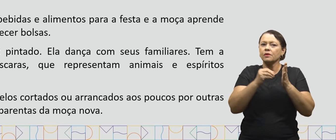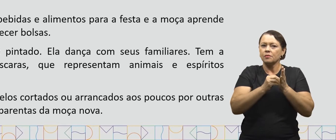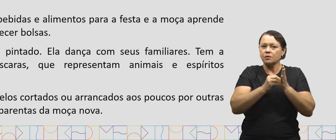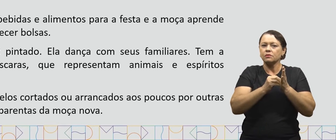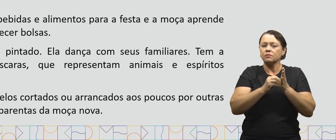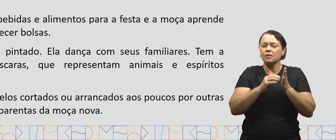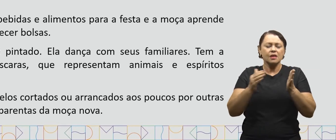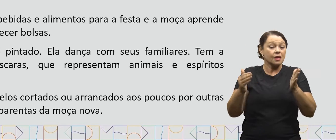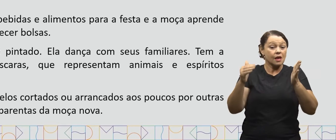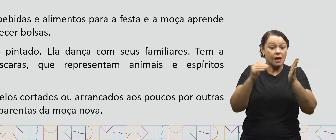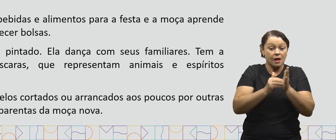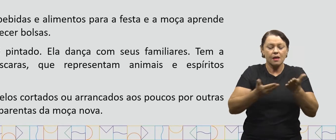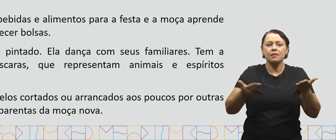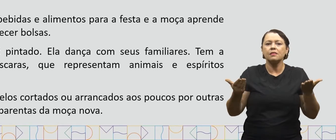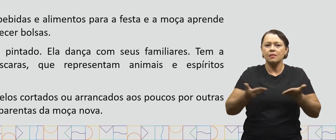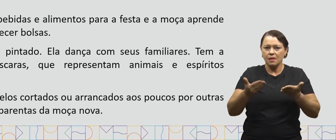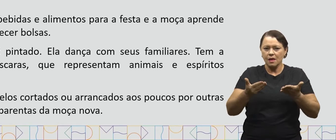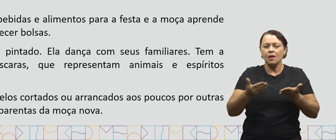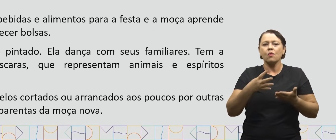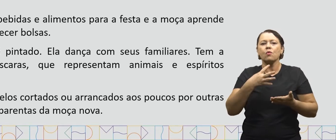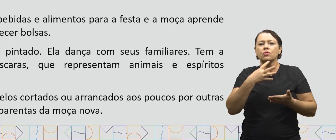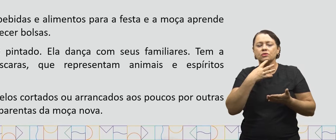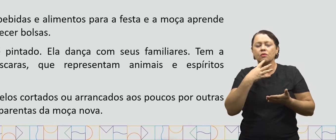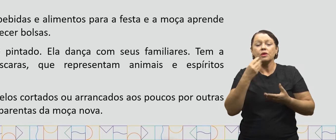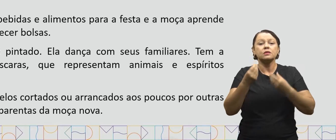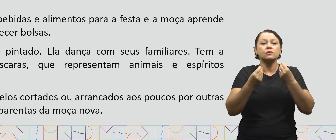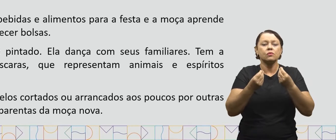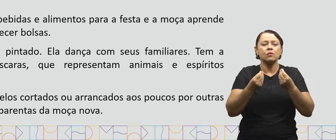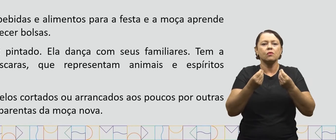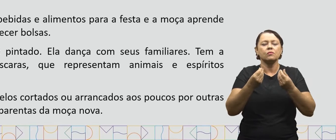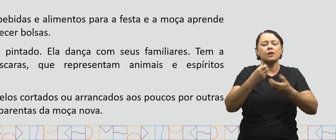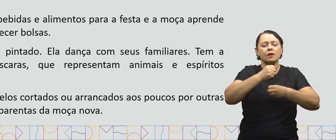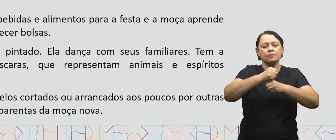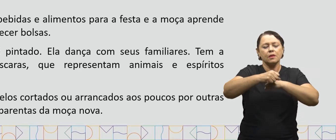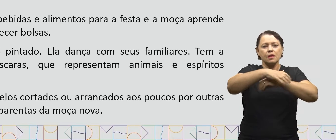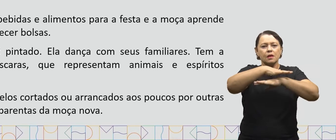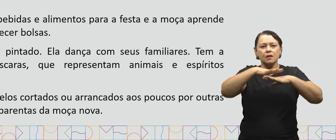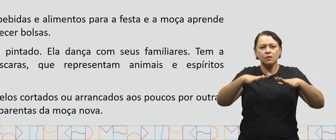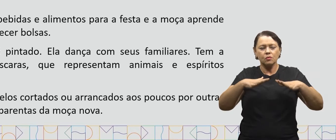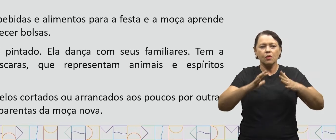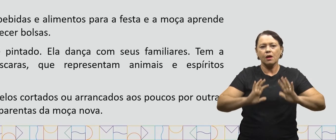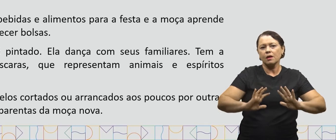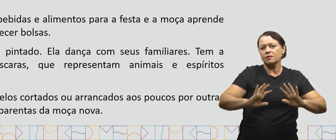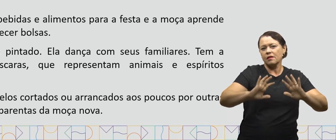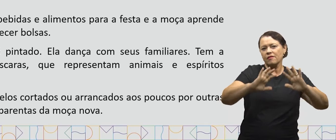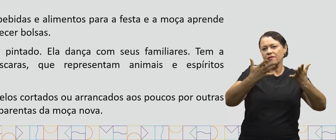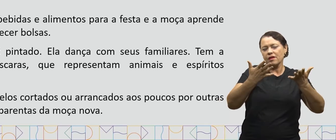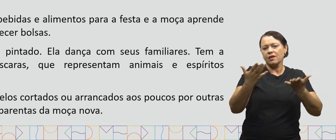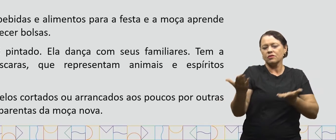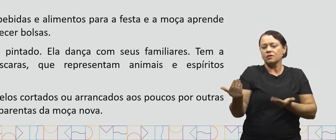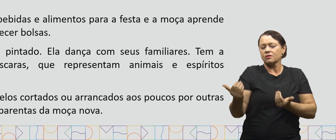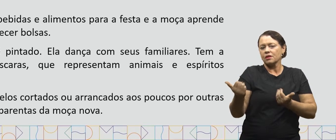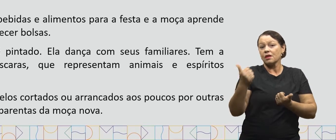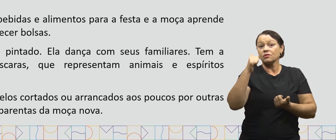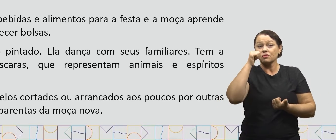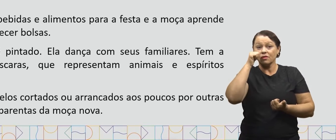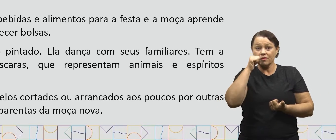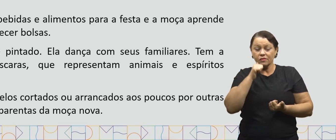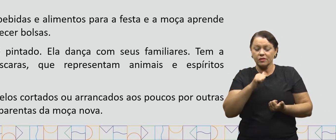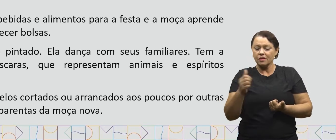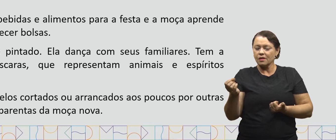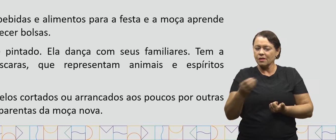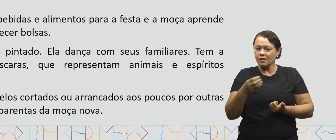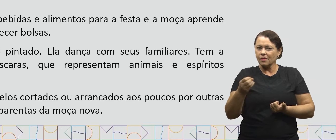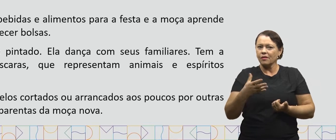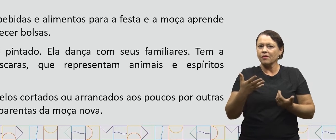mantêm vivos até hoje por meio dos rituais de iniciação, como a festa da Moça Nova. Assinale